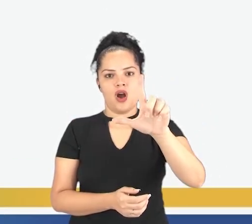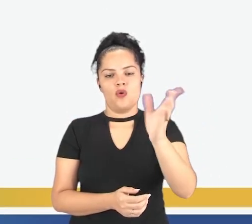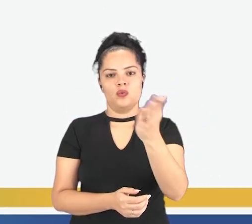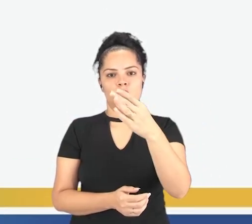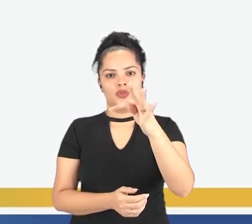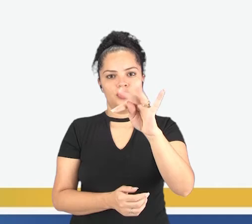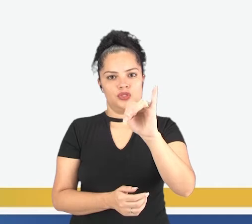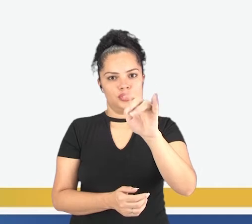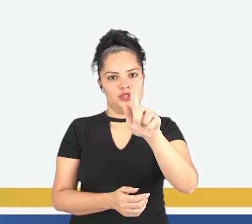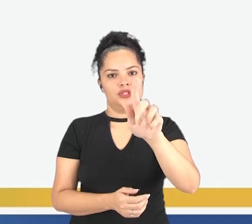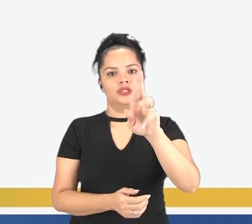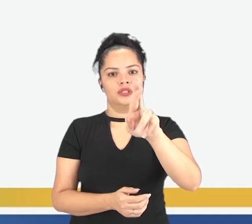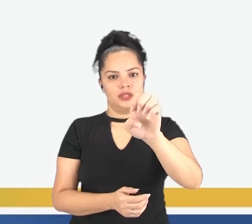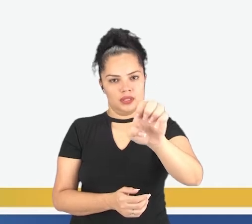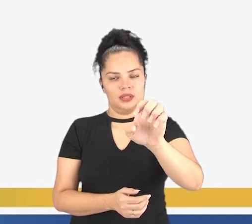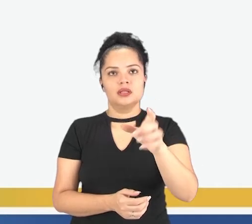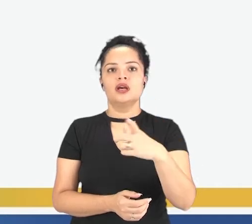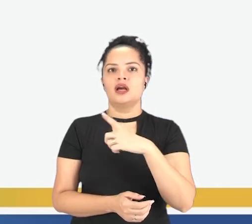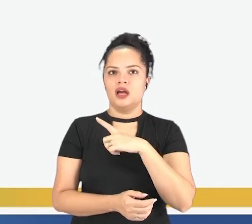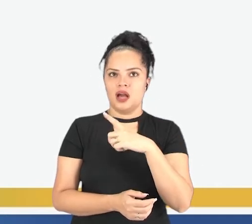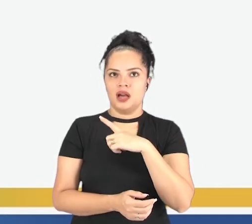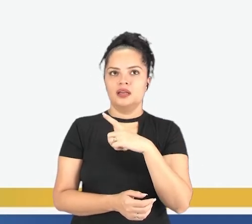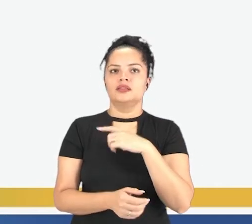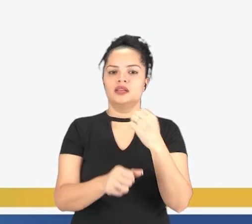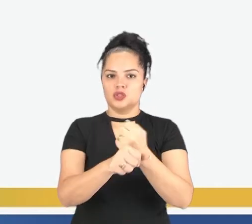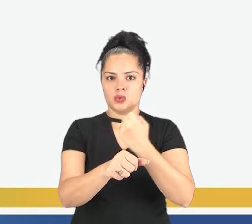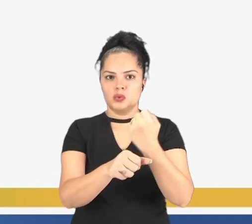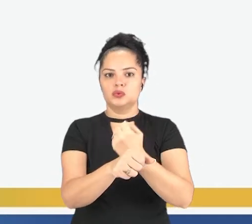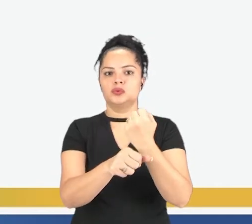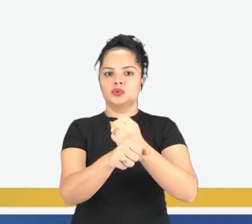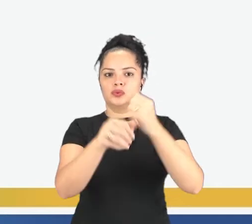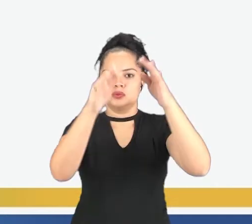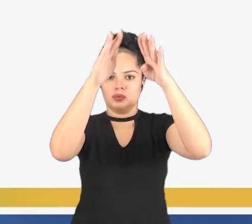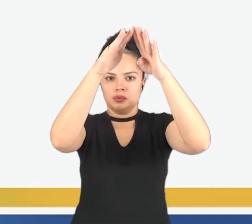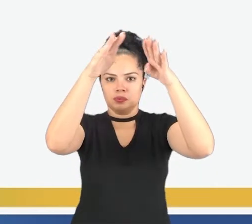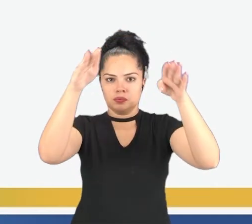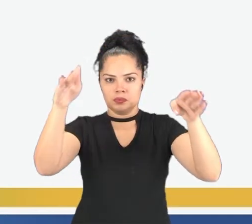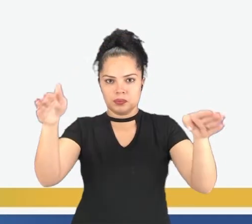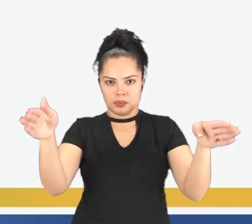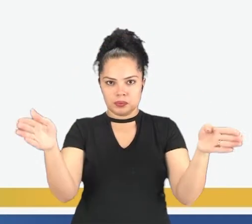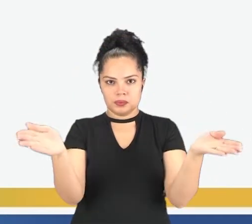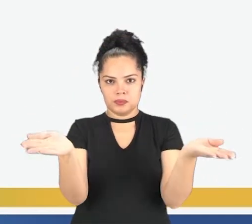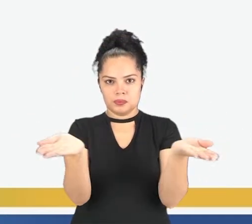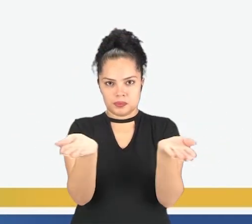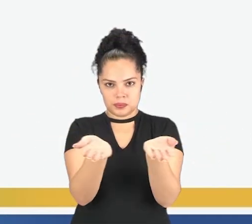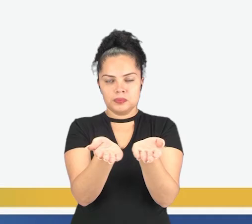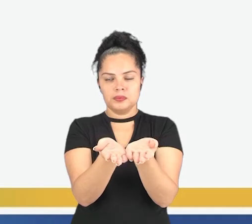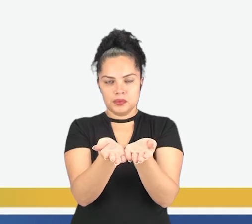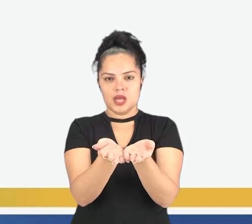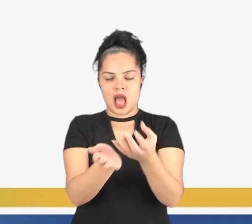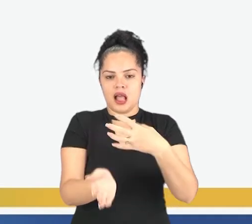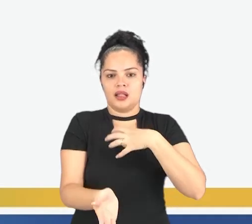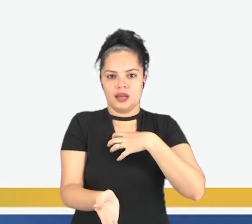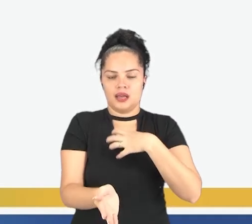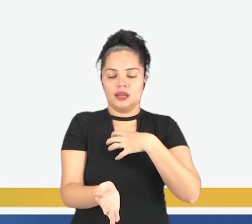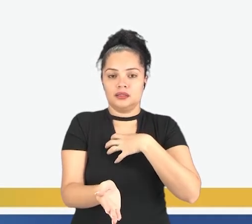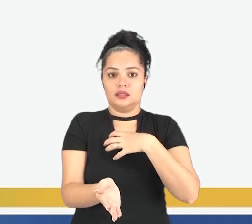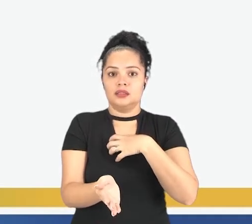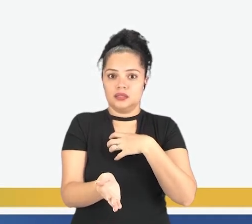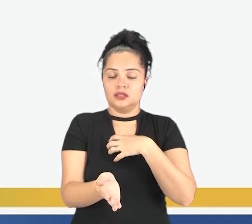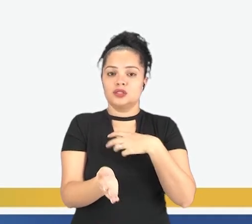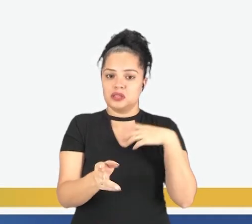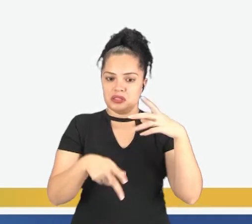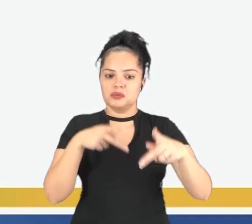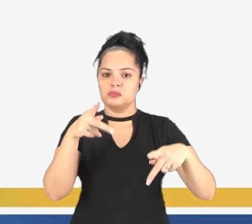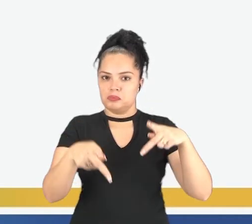Construções em forma de pirâmide, né? É um dos destaques que eles têm, não só uma característica dos povos egípcios, mas também deles. Eles nunca